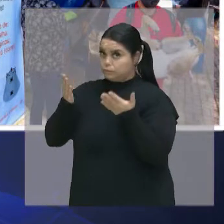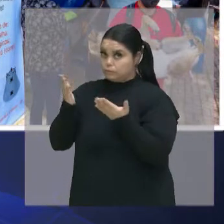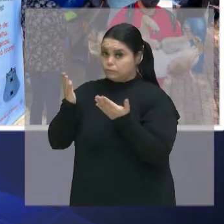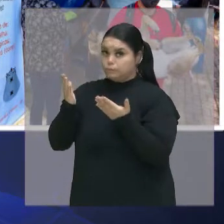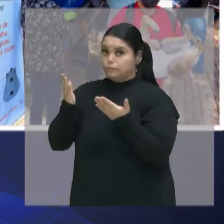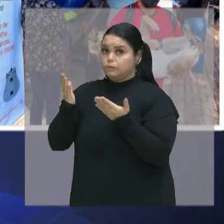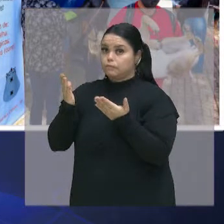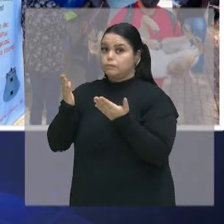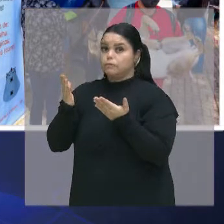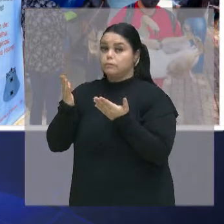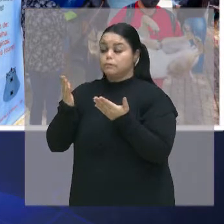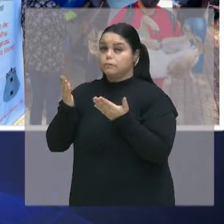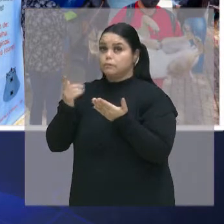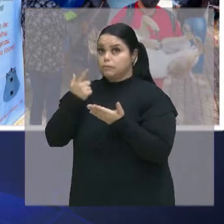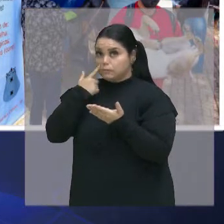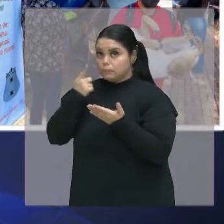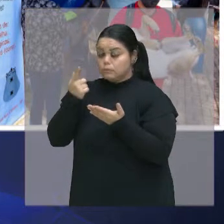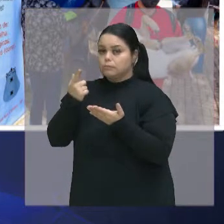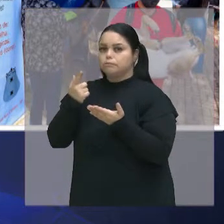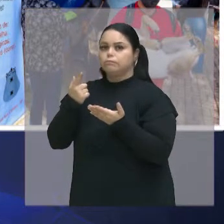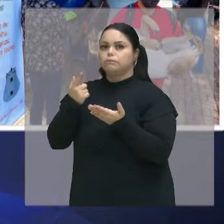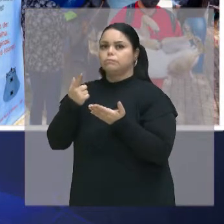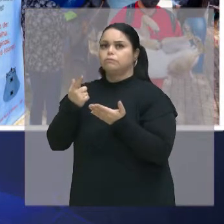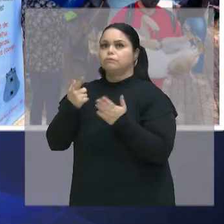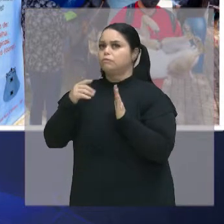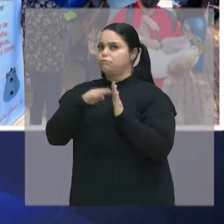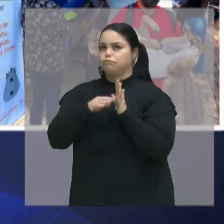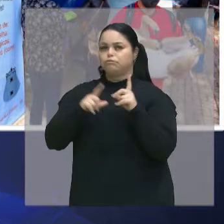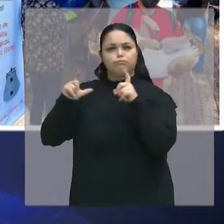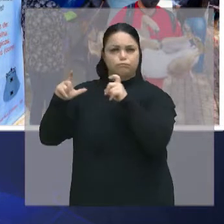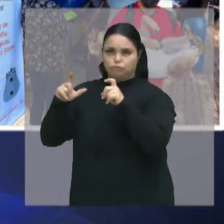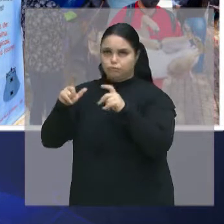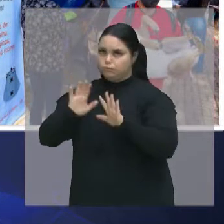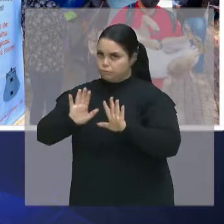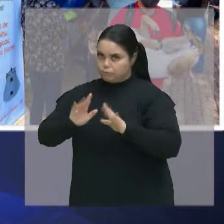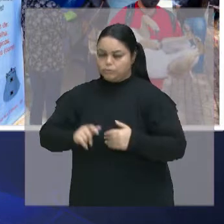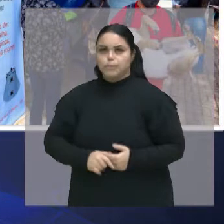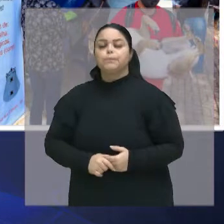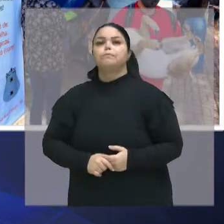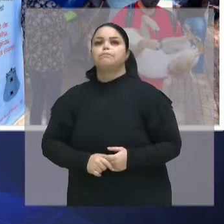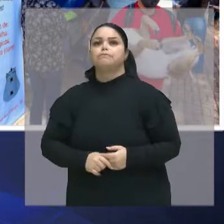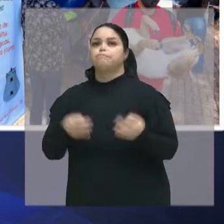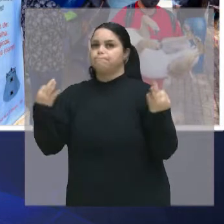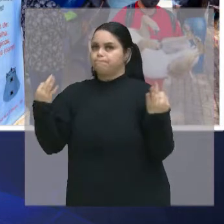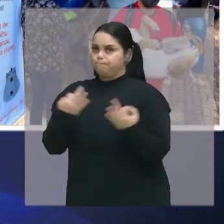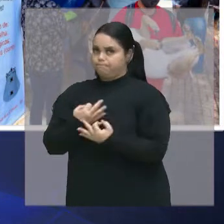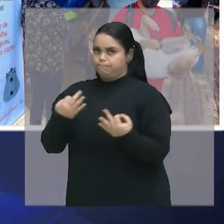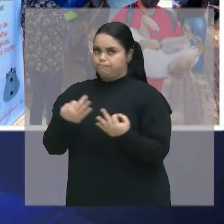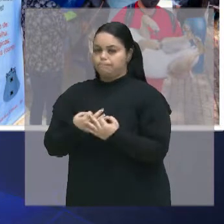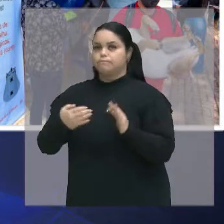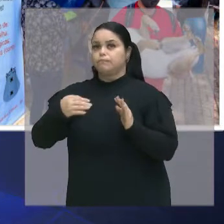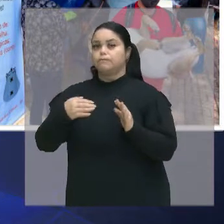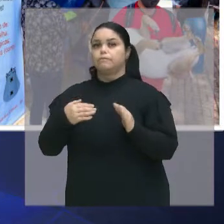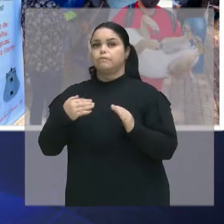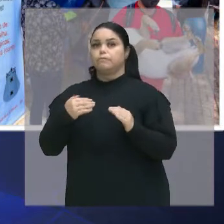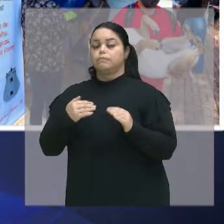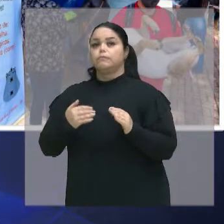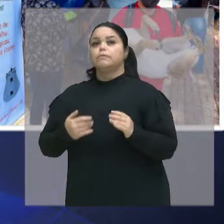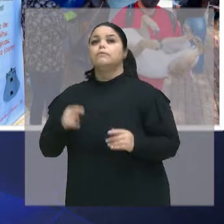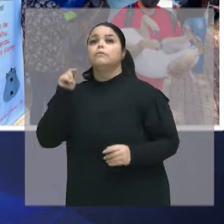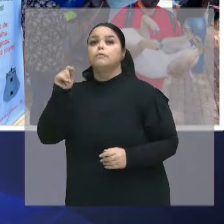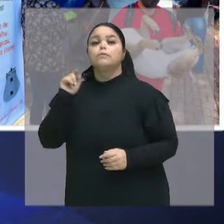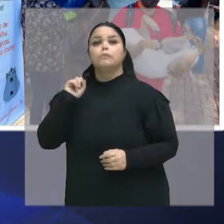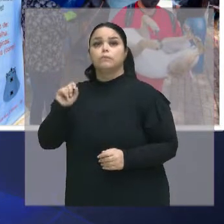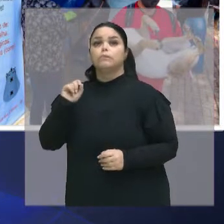Isso daqui é uma... Não está na ordem que nós tiramos as fotos, não está na ordem do processo. Isso daqui